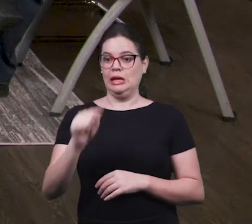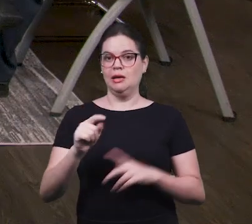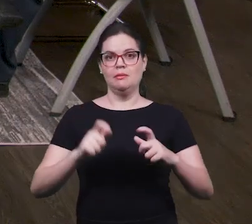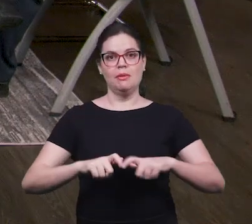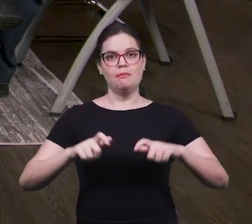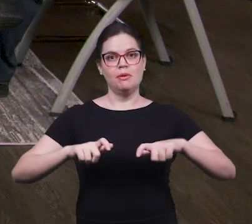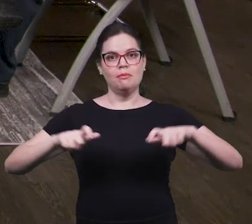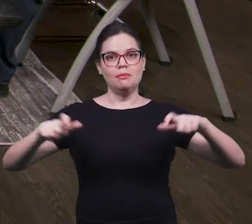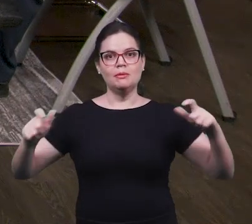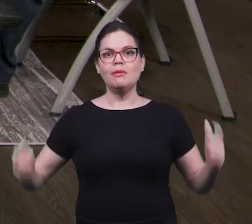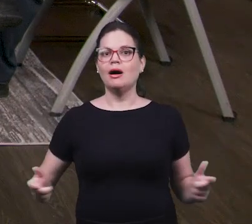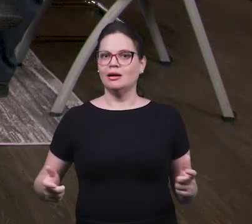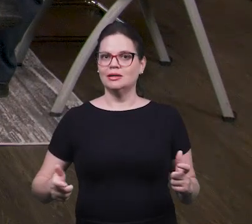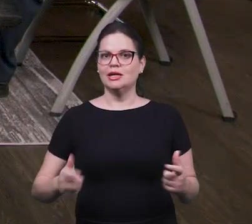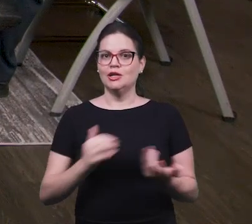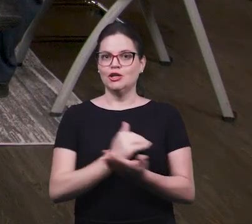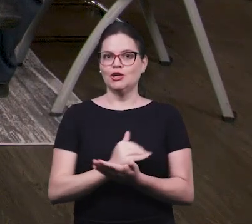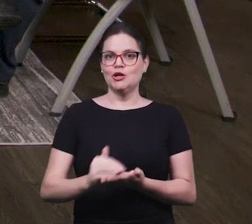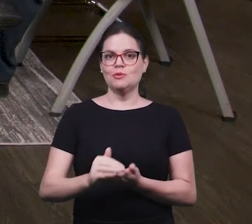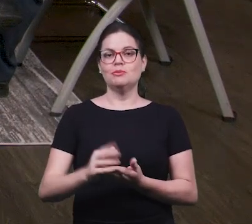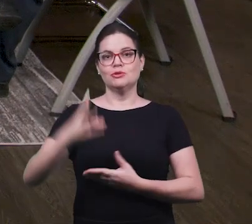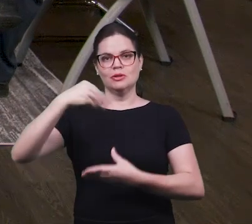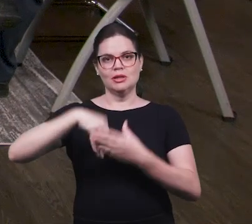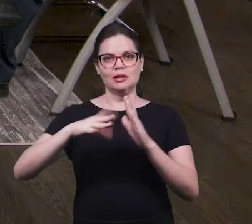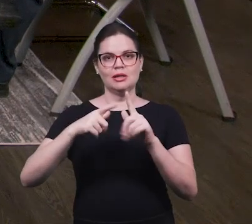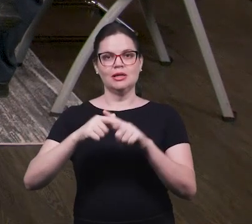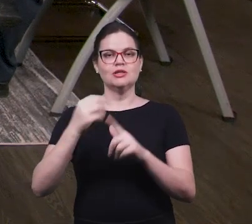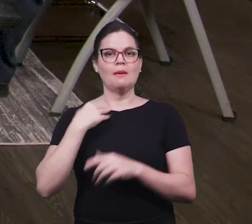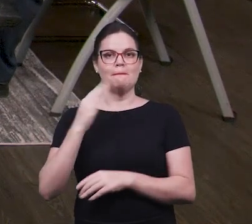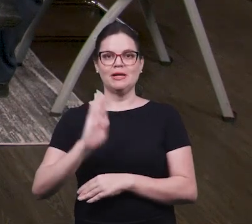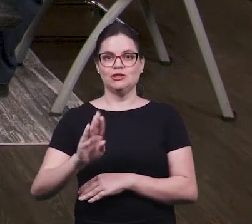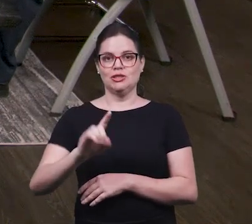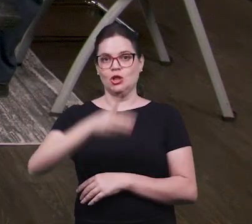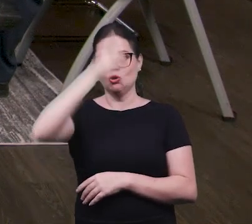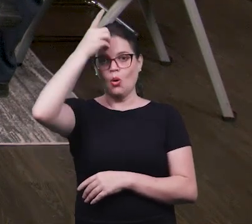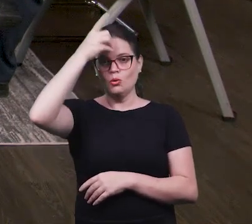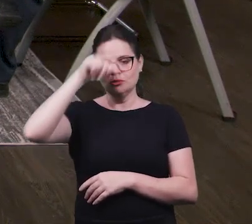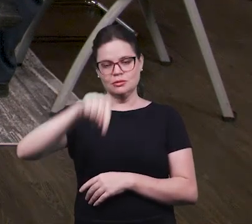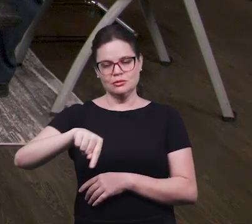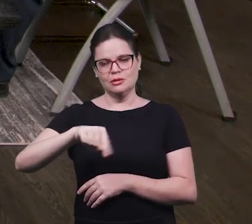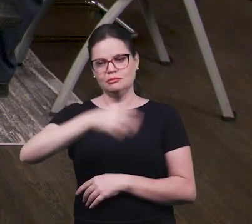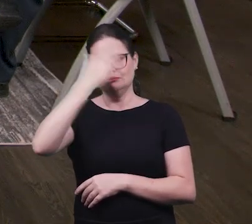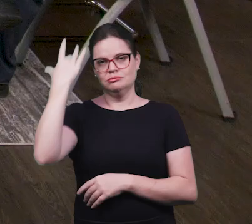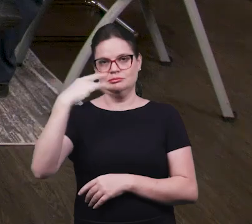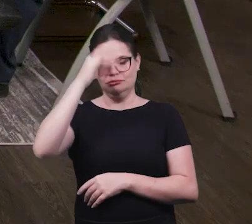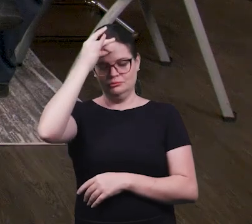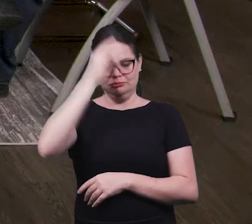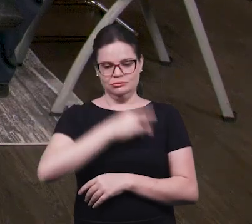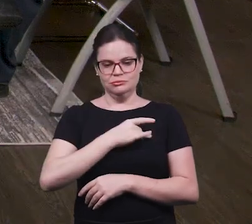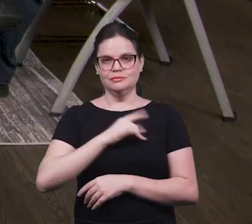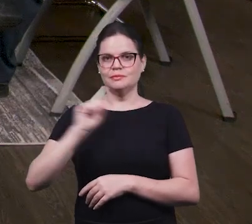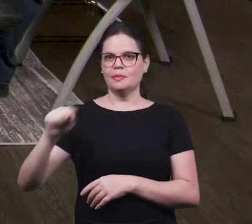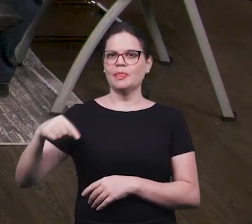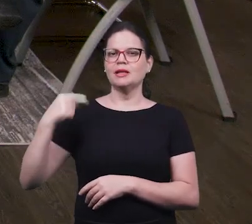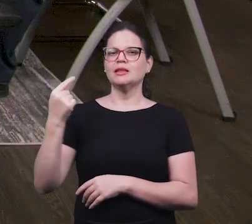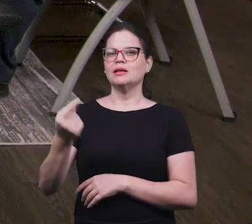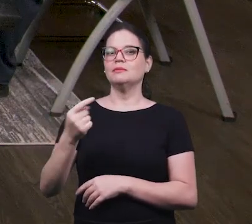cresceu o batismo com o Espírito Santo dentro da Igreja Batista. Aliás, depois nós vamos tocar desse